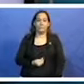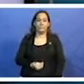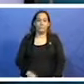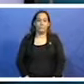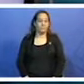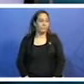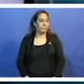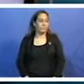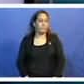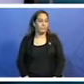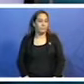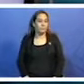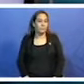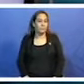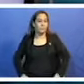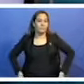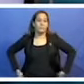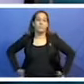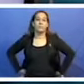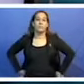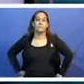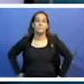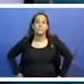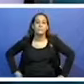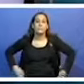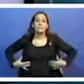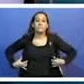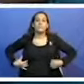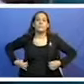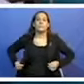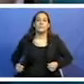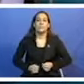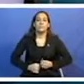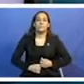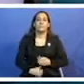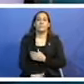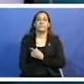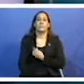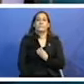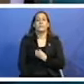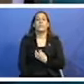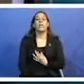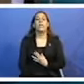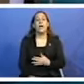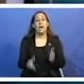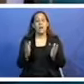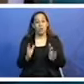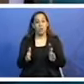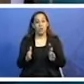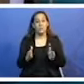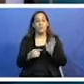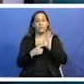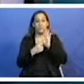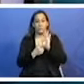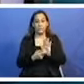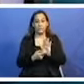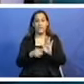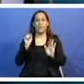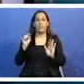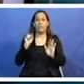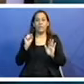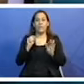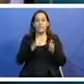alguém escreve sobre a minha vida, por exemplo. Então, ele vai fazer uma biografia da professora Catiane. Agora, se eu parar para escrever a